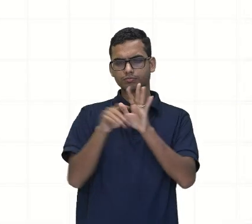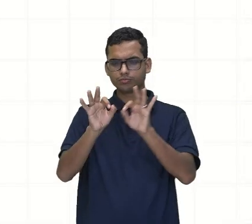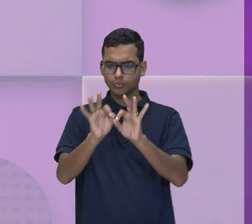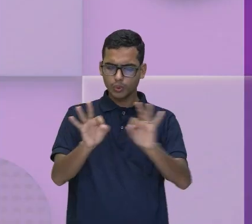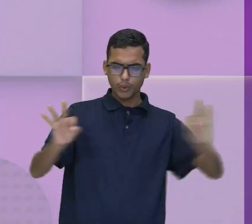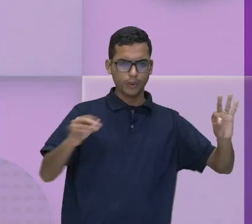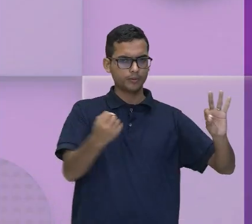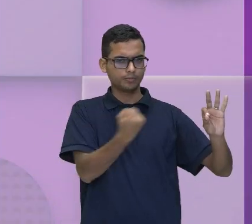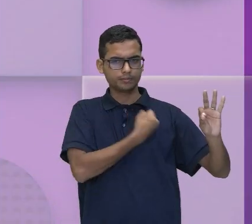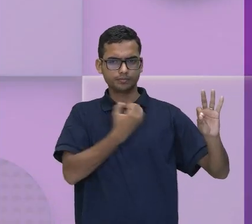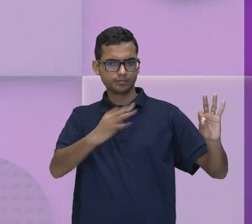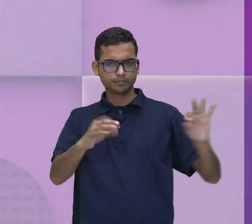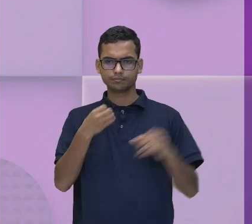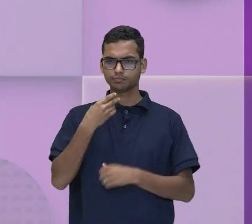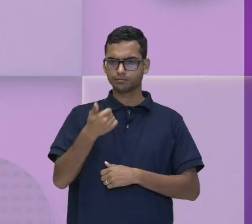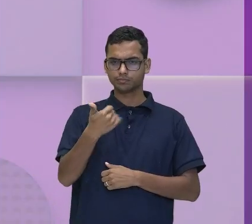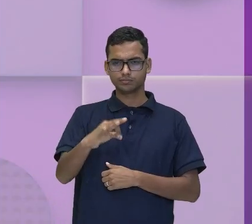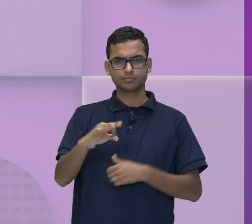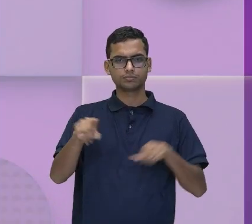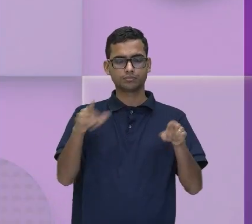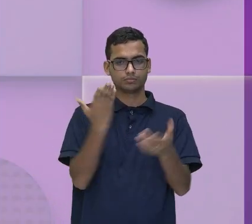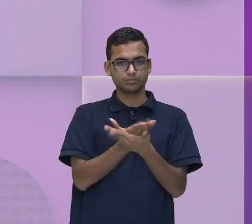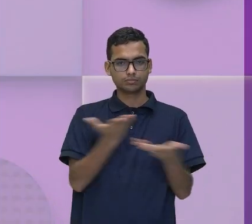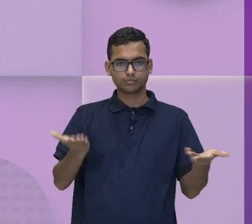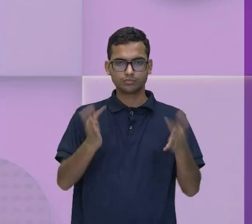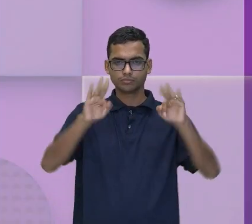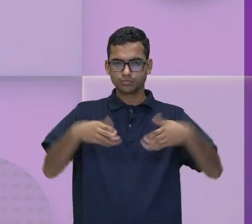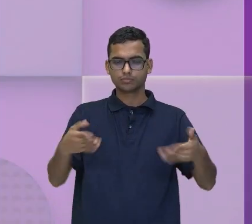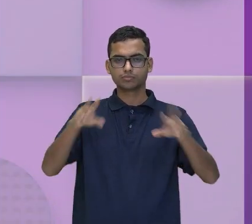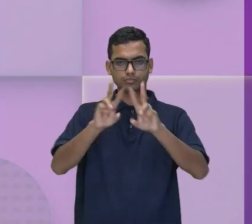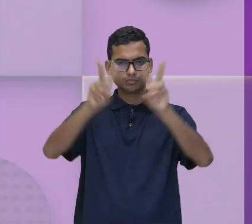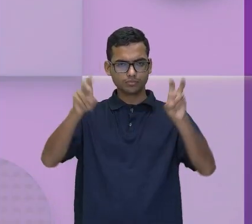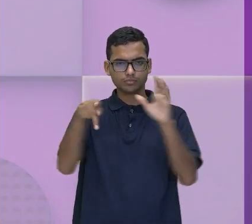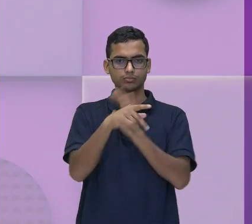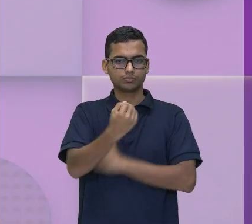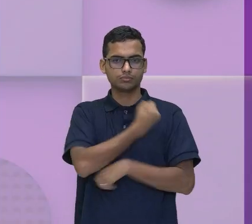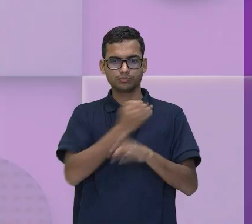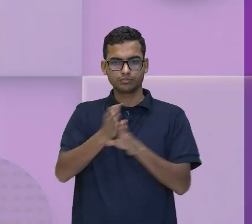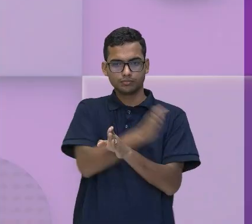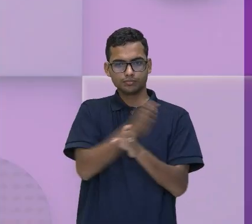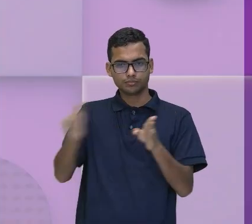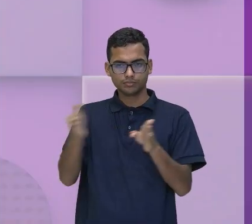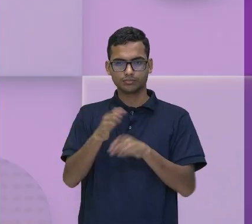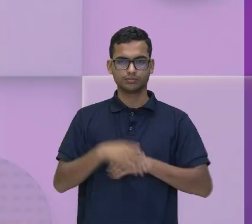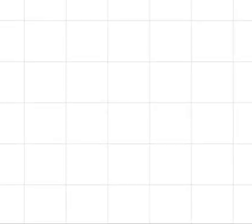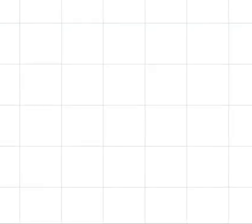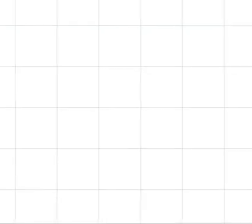numérica. Tudo bem? Então, essa foi a nossa aula sobre os números inteiros.